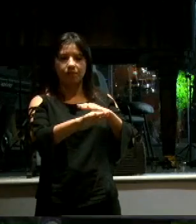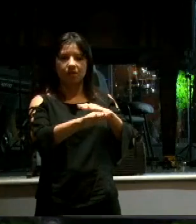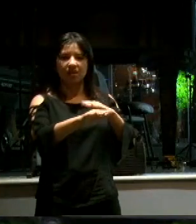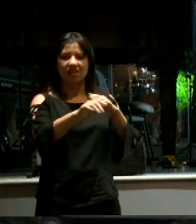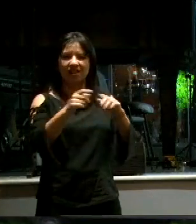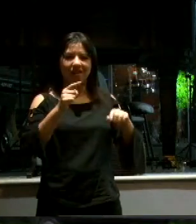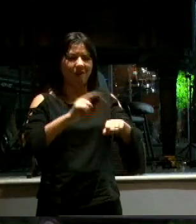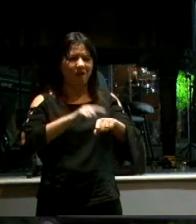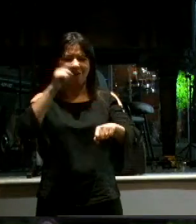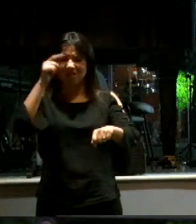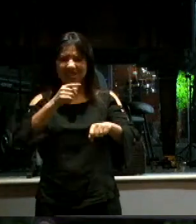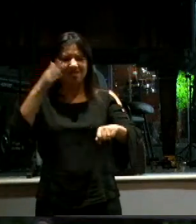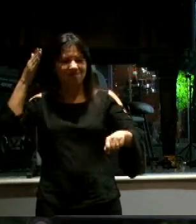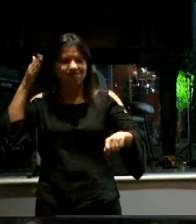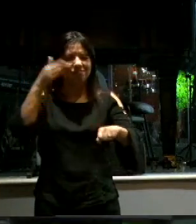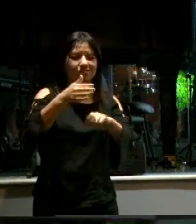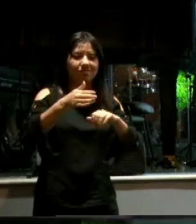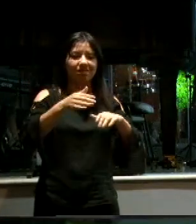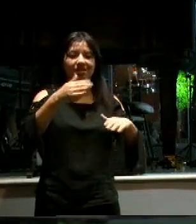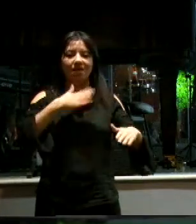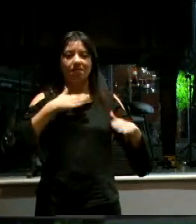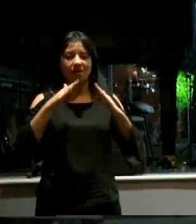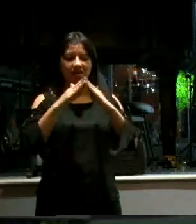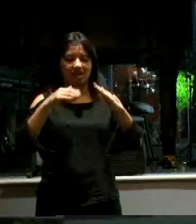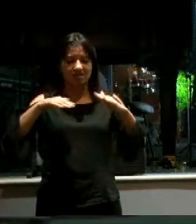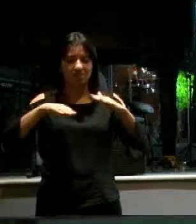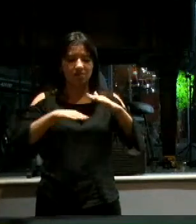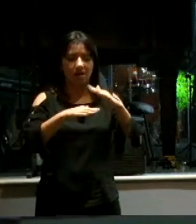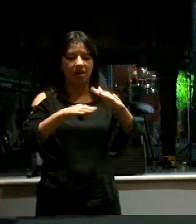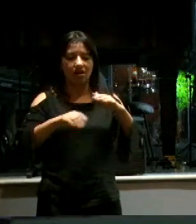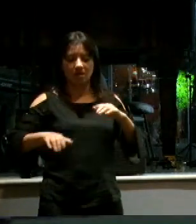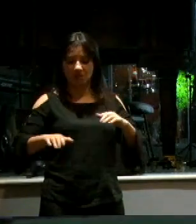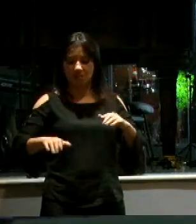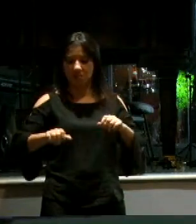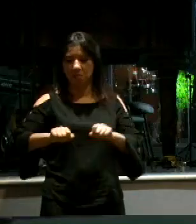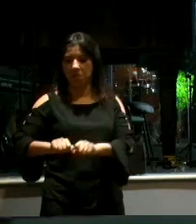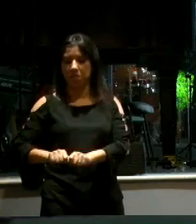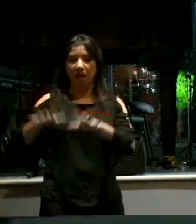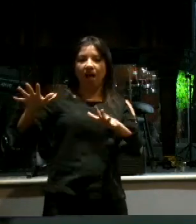câmbio estourou, deu perda total.